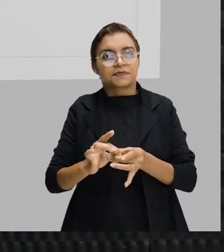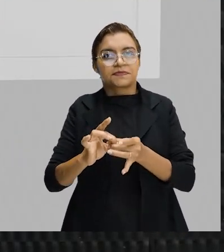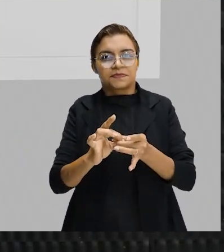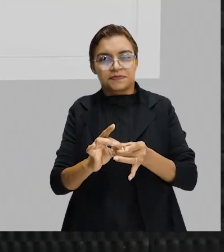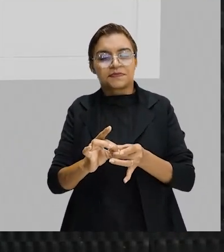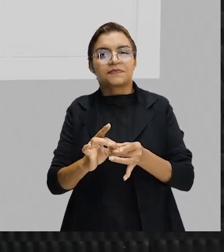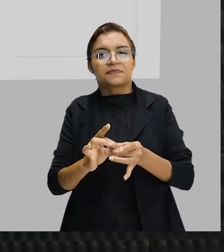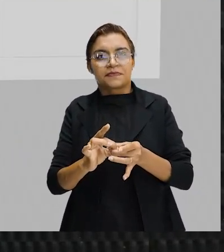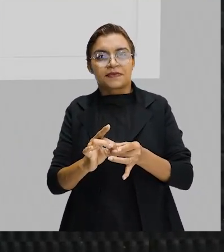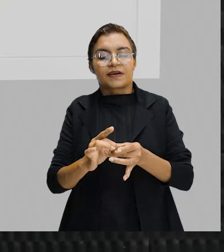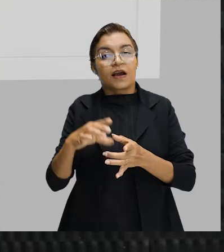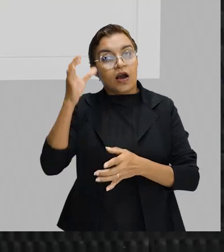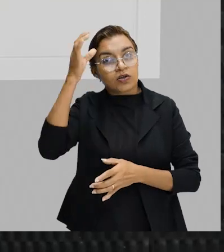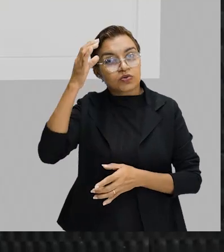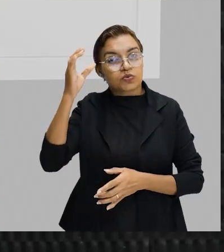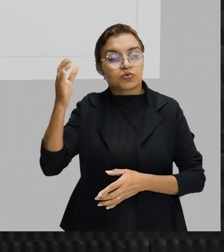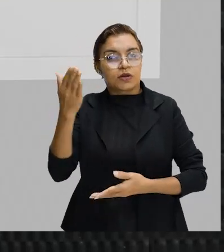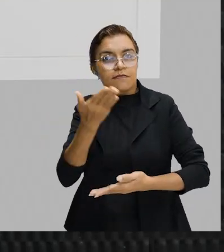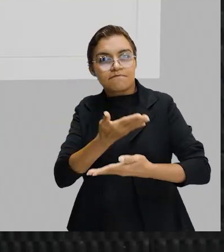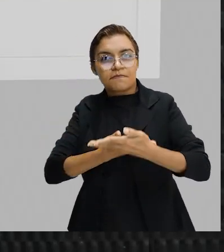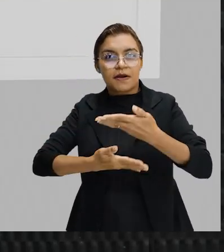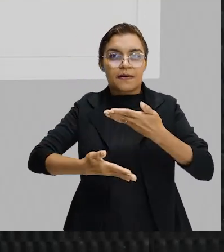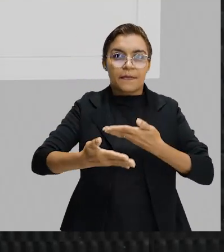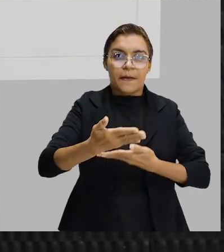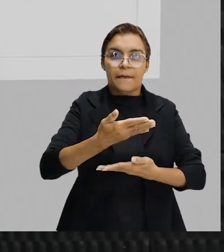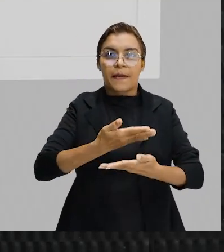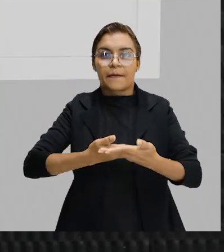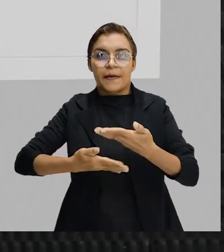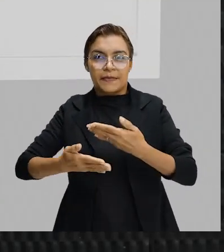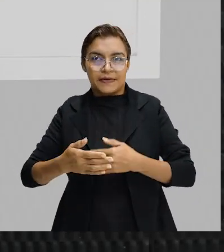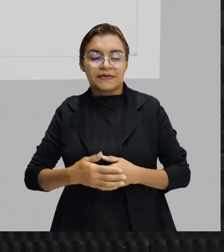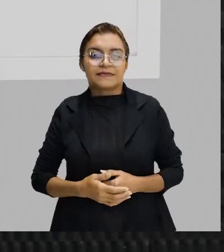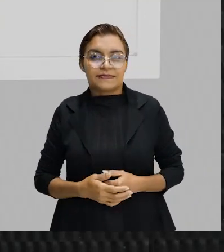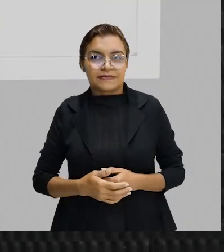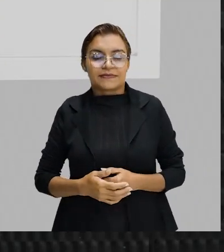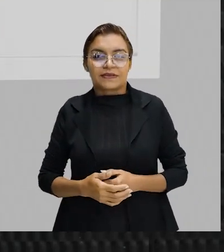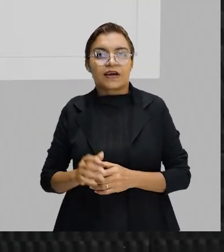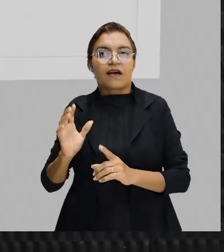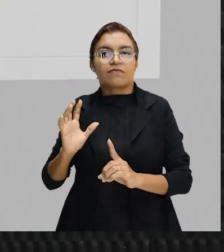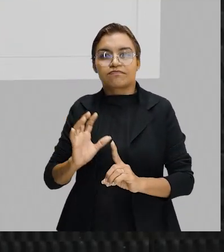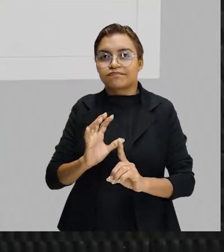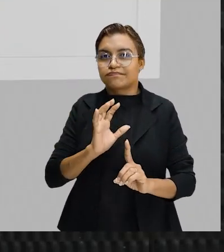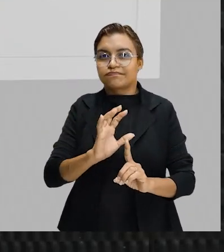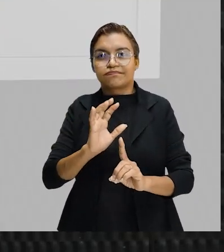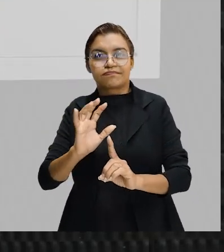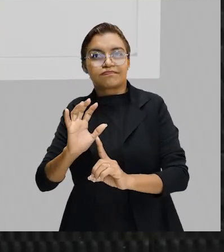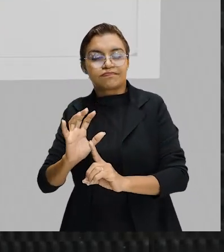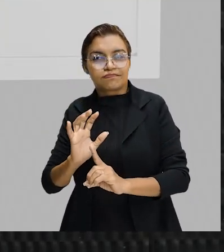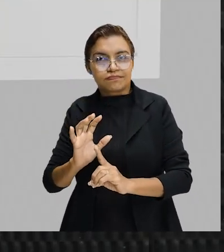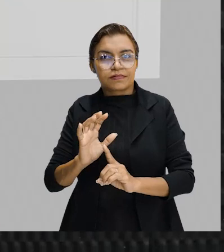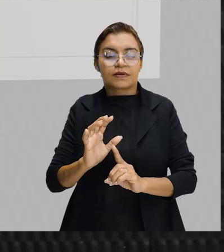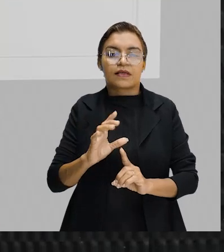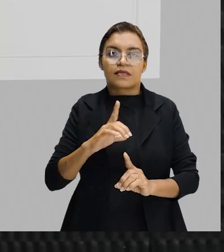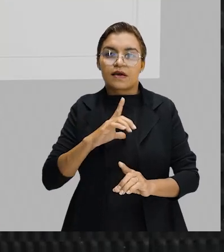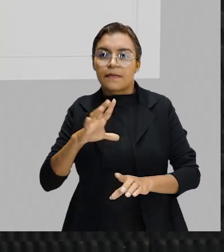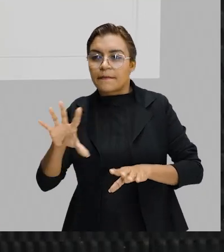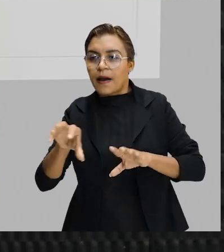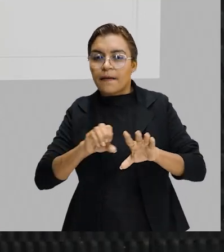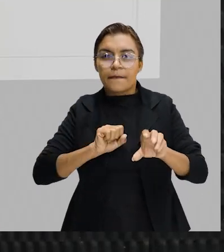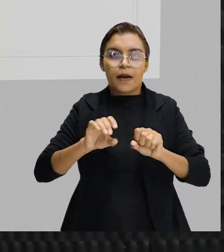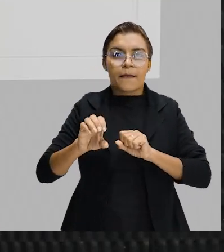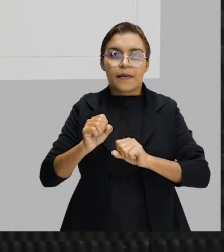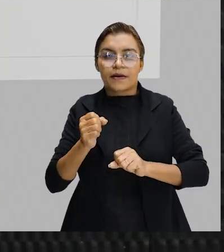entre as culturas, elas vão ali girando uma em torno da outra, contribuindo, absorvendo, e esse processo